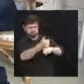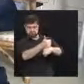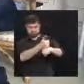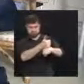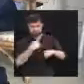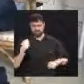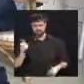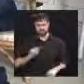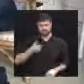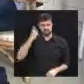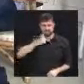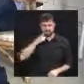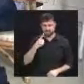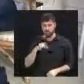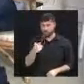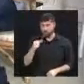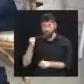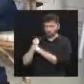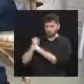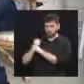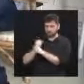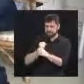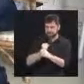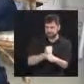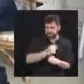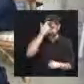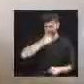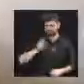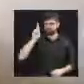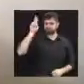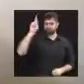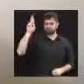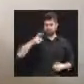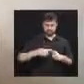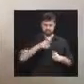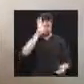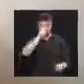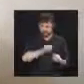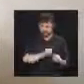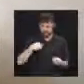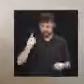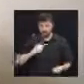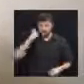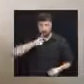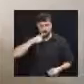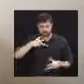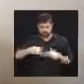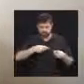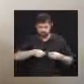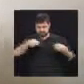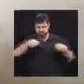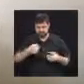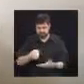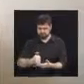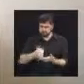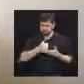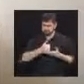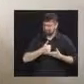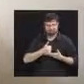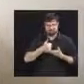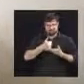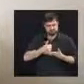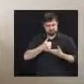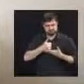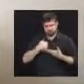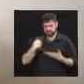durante esses 11 anos que nós estamos à frente da saúde integrativa. Esse prêmio é o mais recente, a questão de um mês e meio atrás,